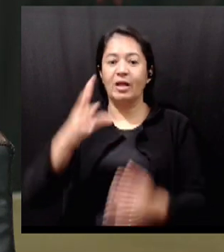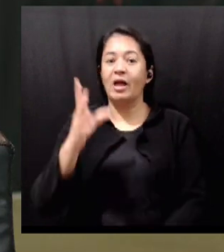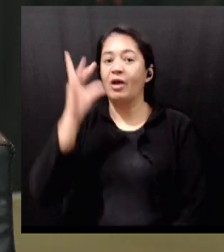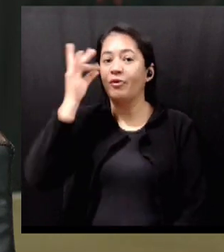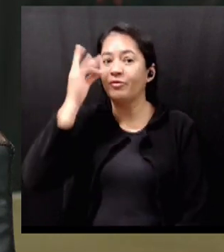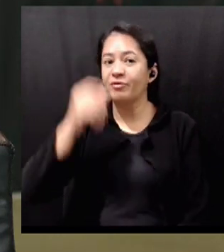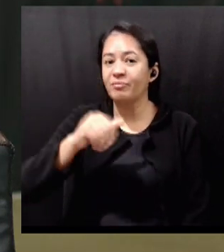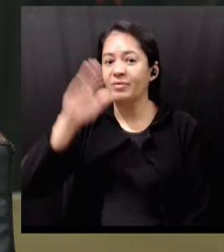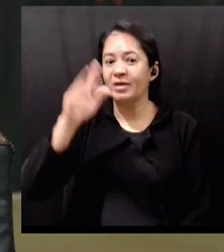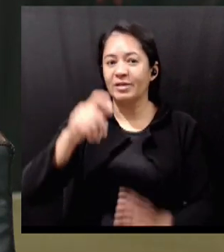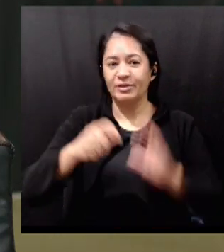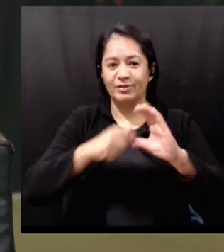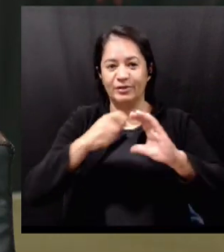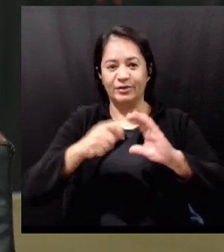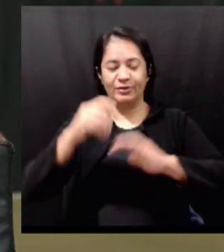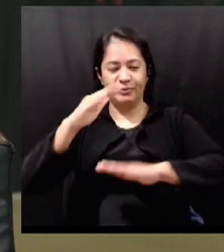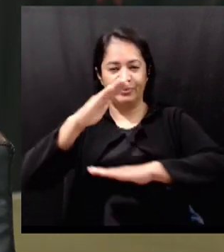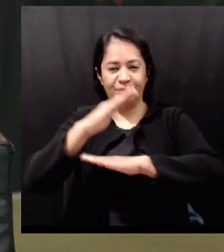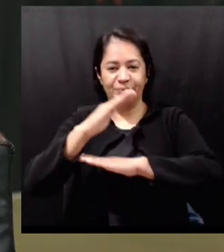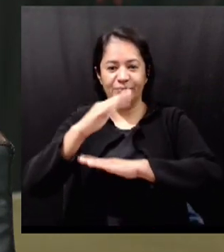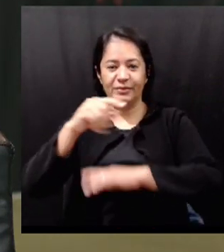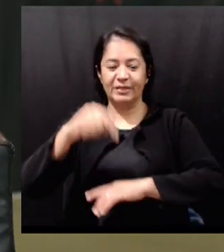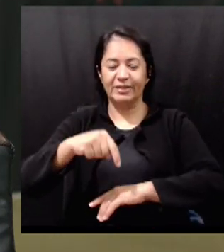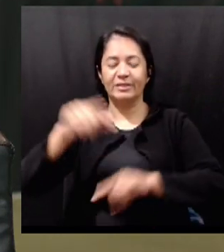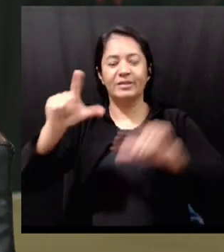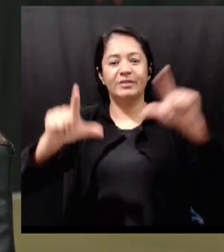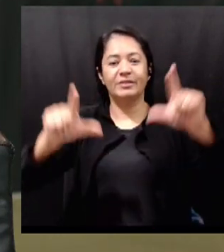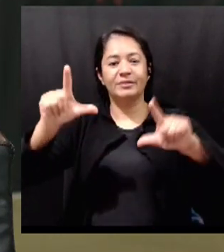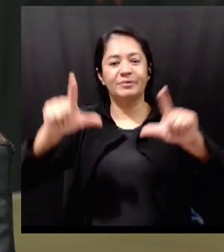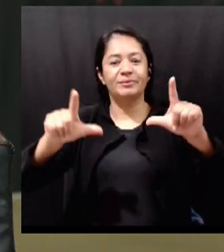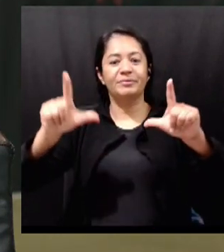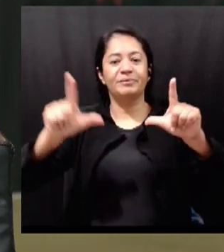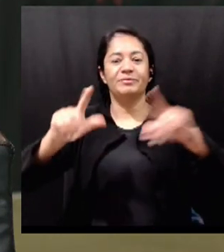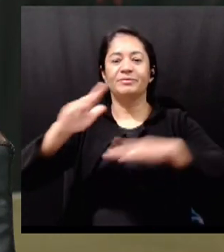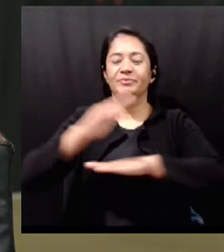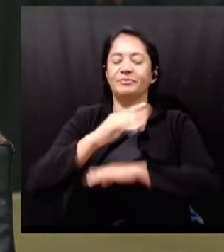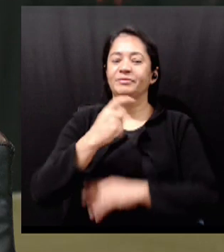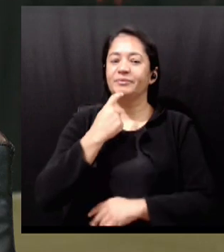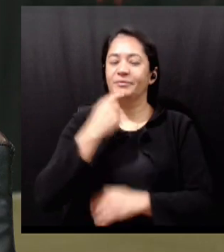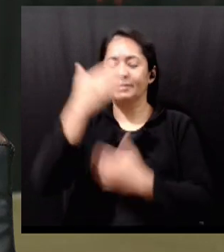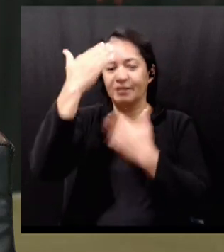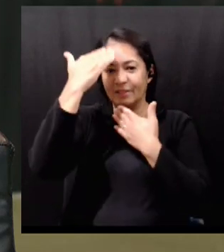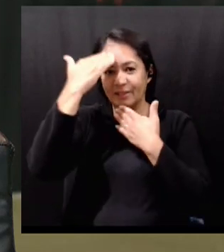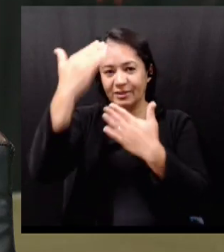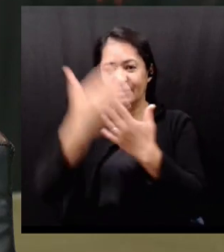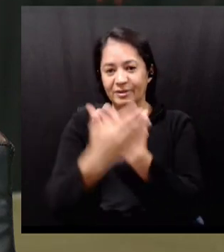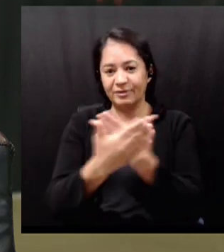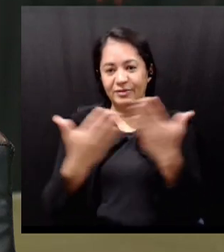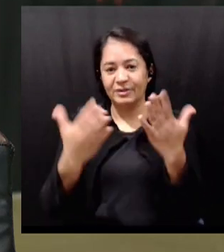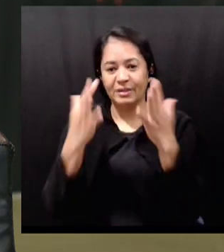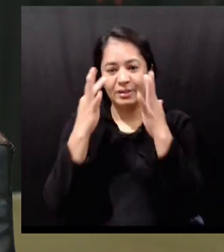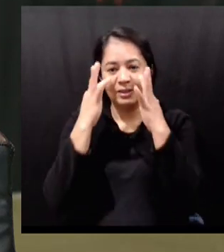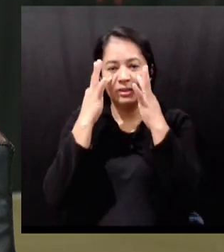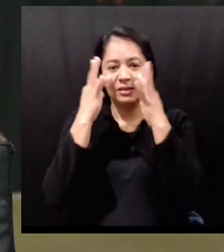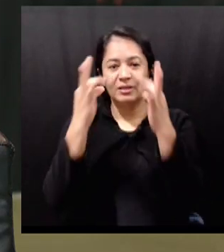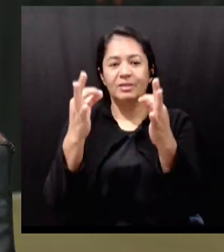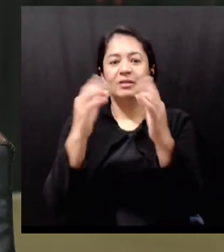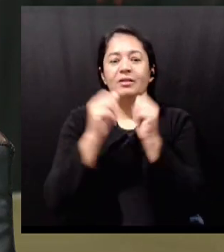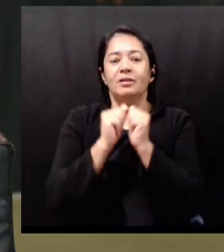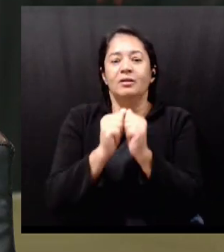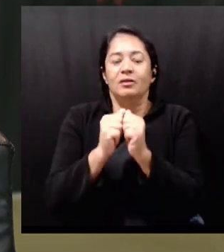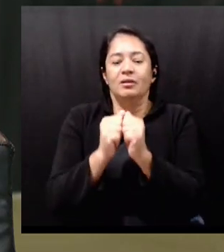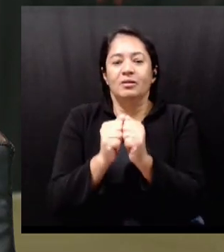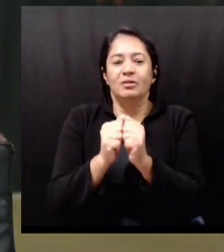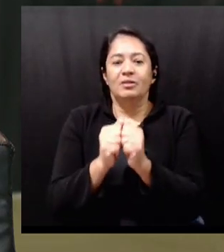nosso Estúdio Câmara aqui na TV Câmara Campinas. Eu quero agradecer a sua audiência, a sua companhia,